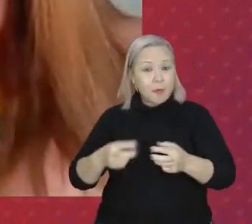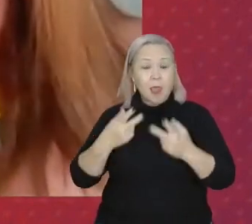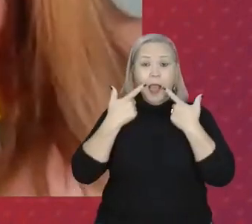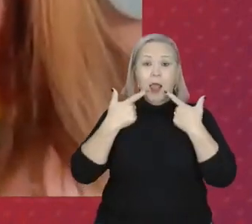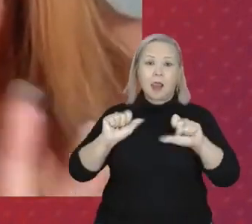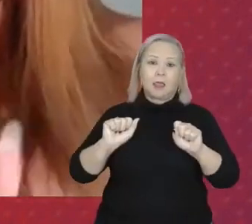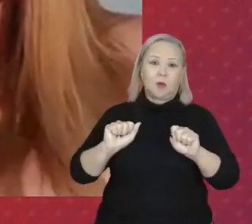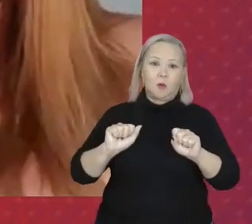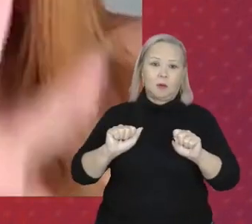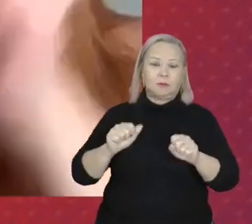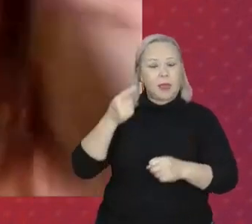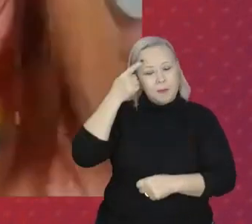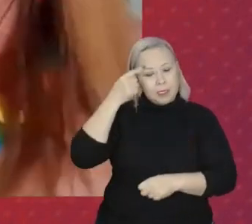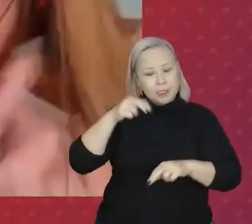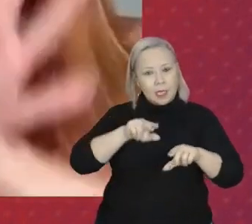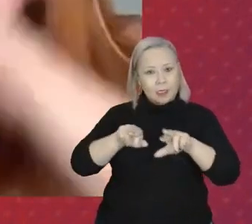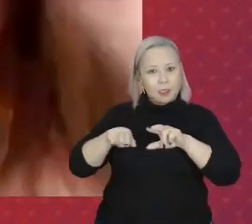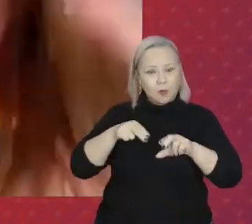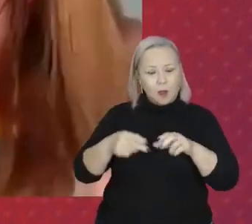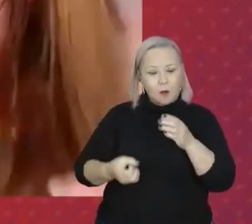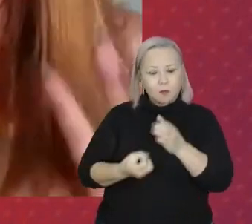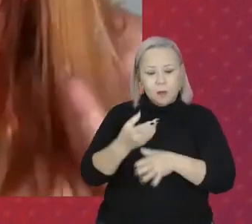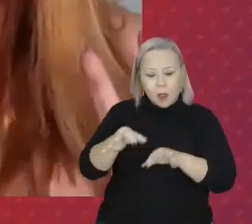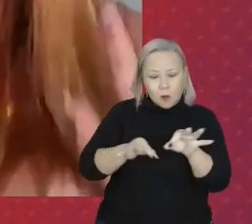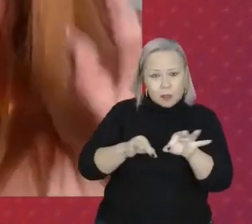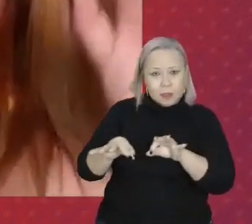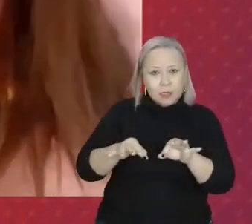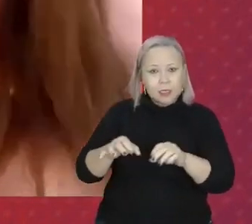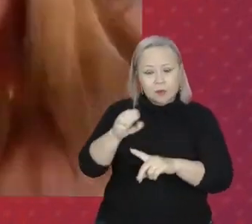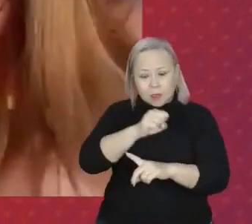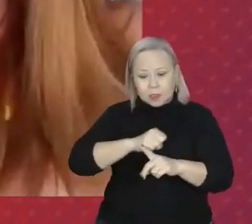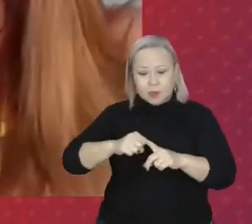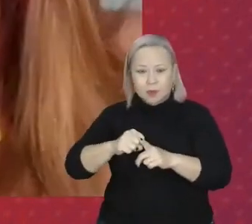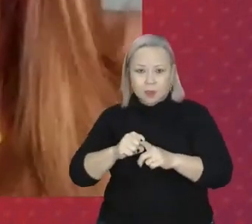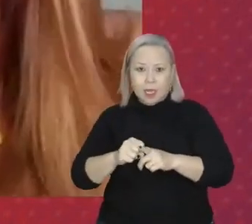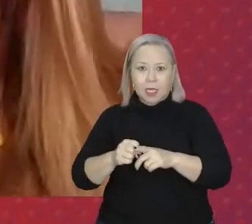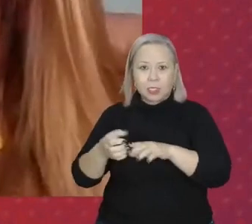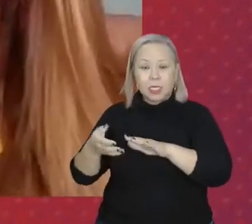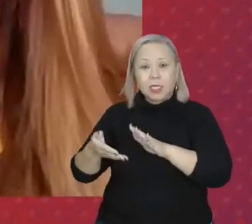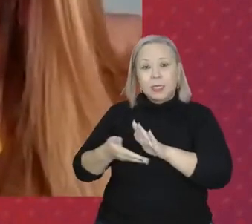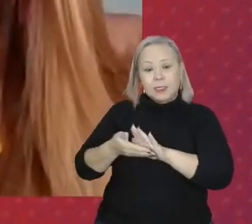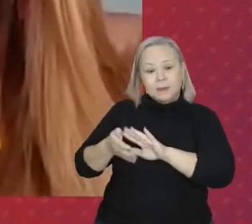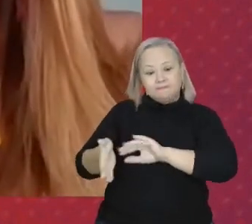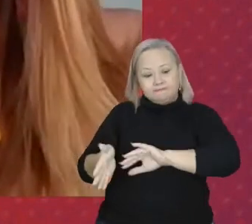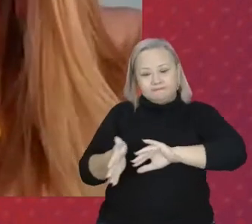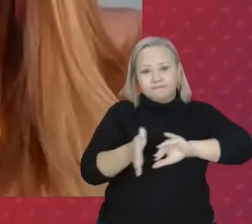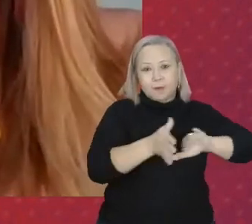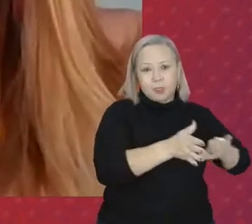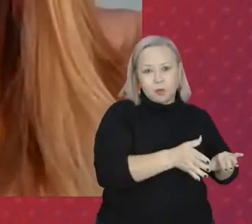a construção de sociedade, ela perpassa por uma construção que exclui as nossas existências.